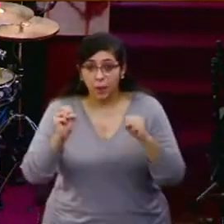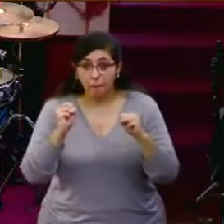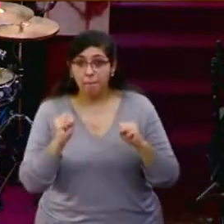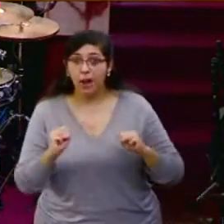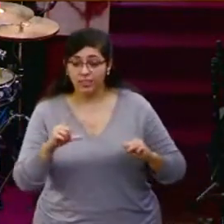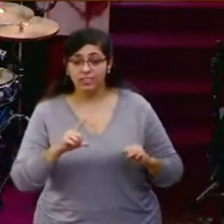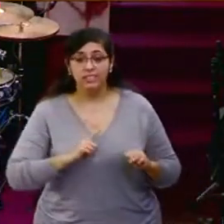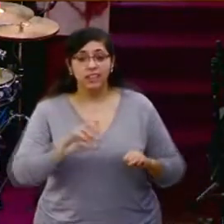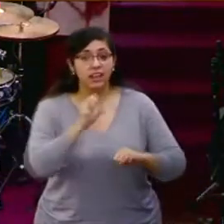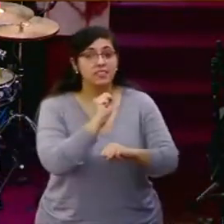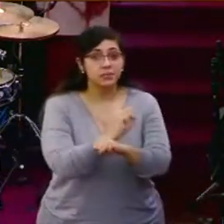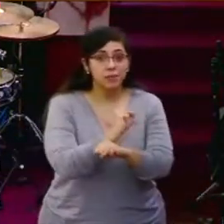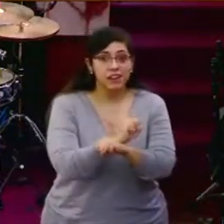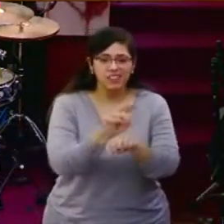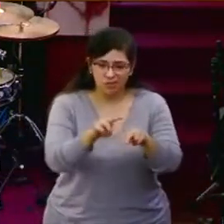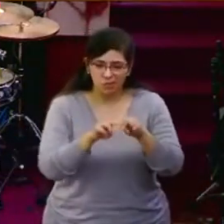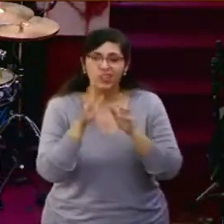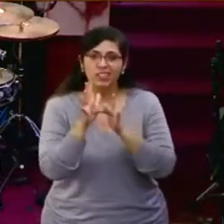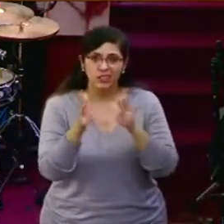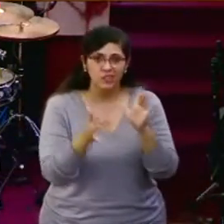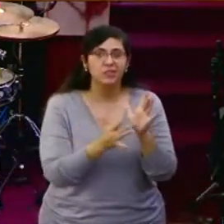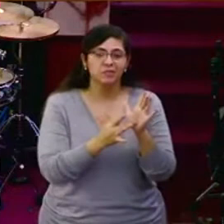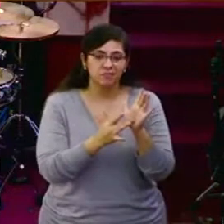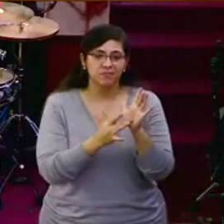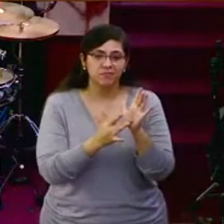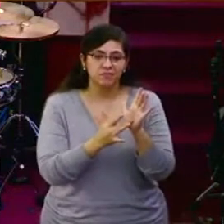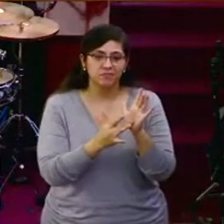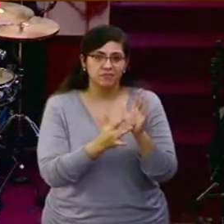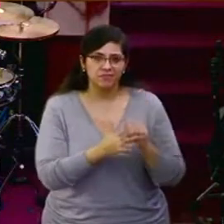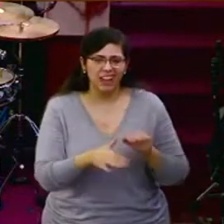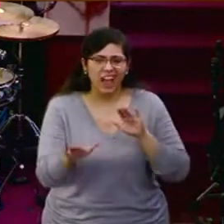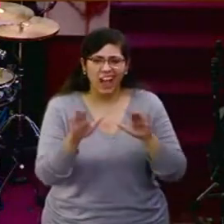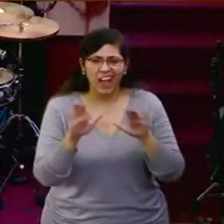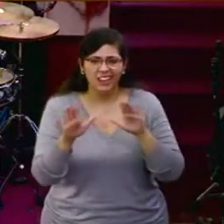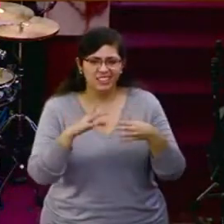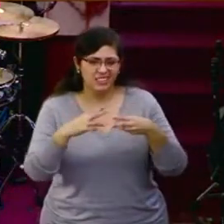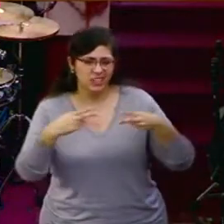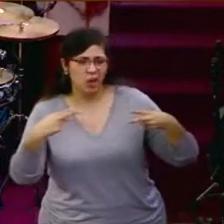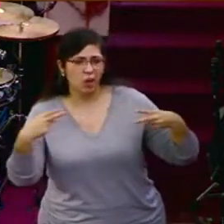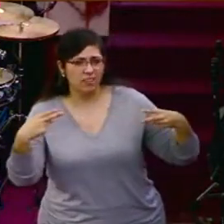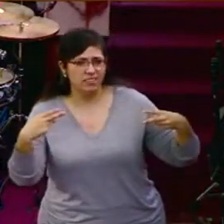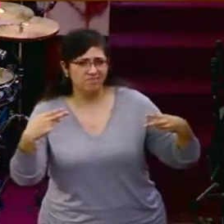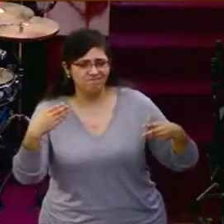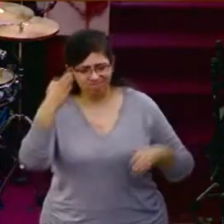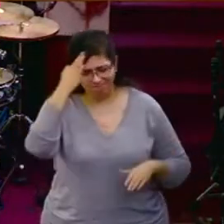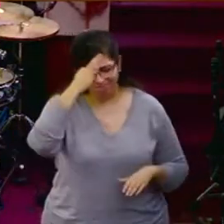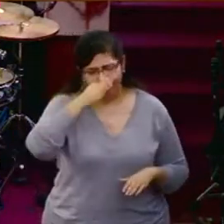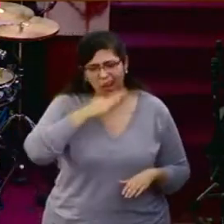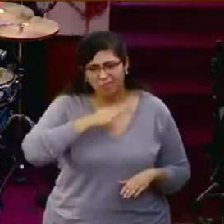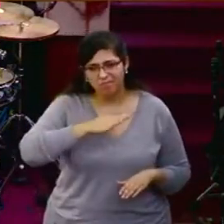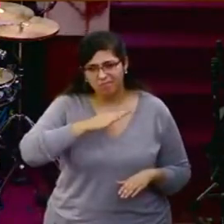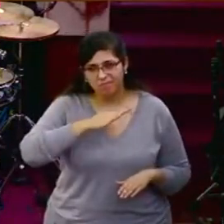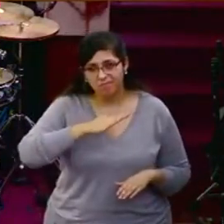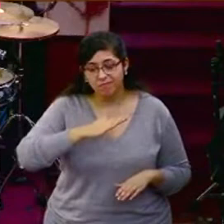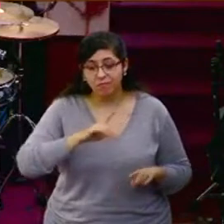ter esperança no senhor quando as coisas também vão mal as coisas não estavam indo tão bem para paulo mas